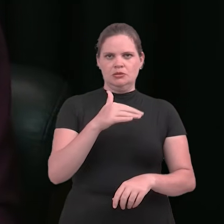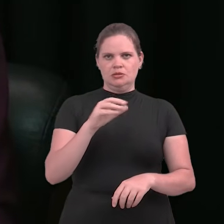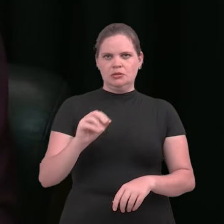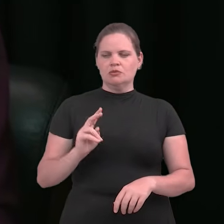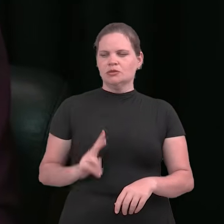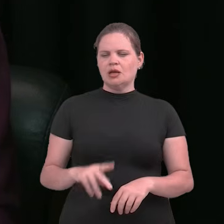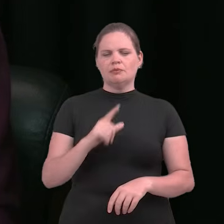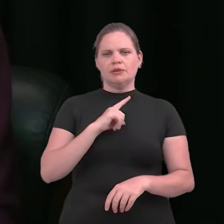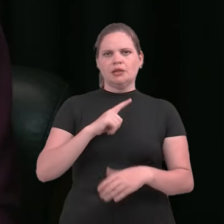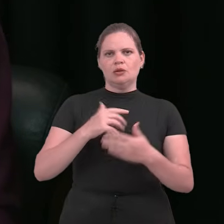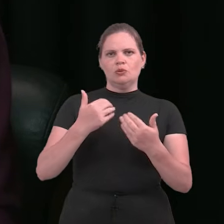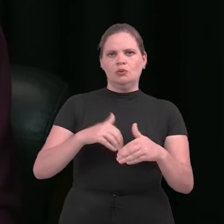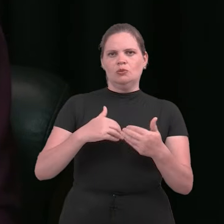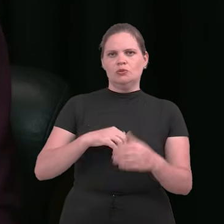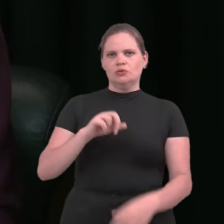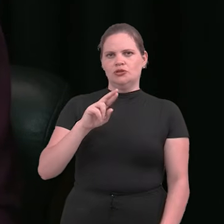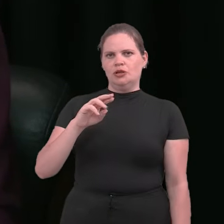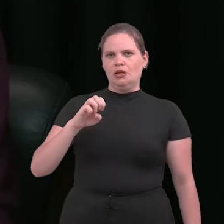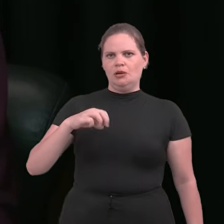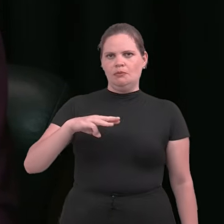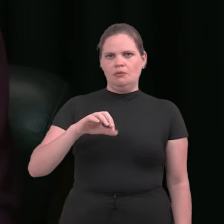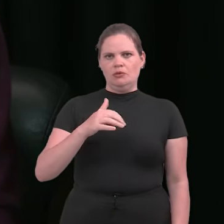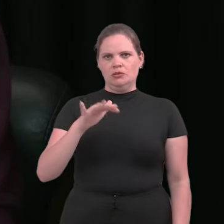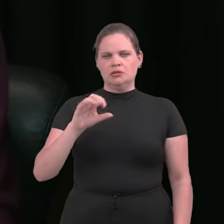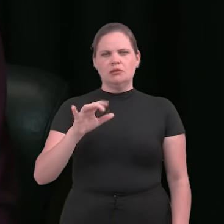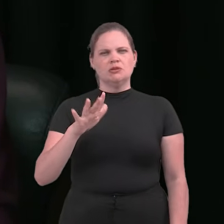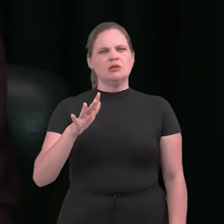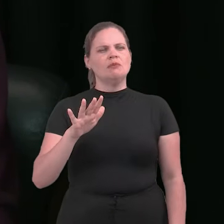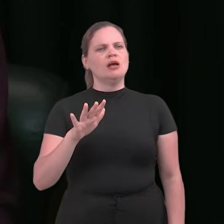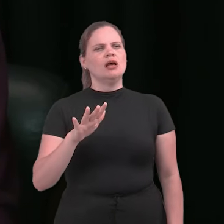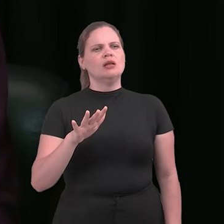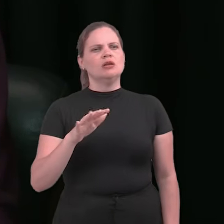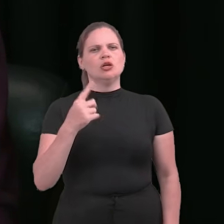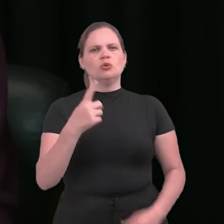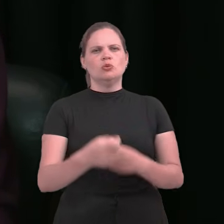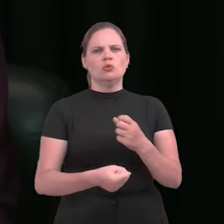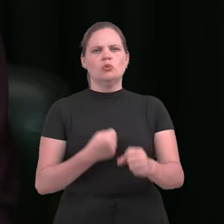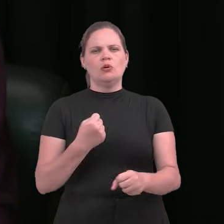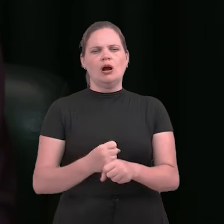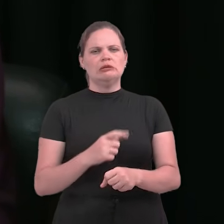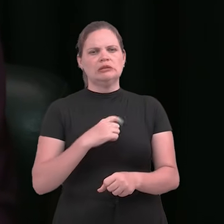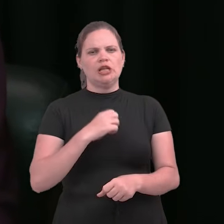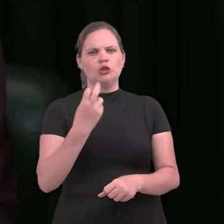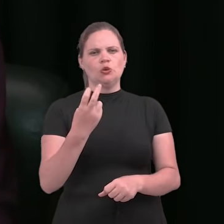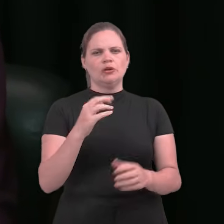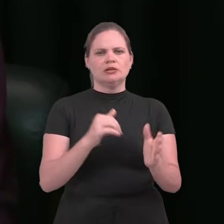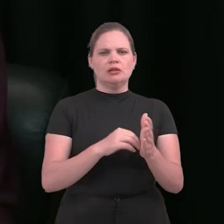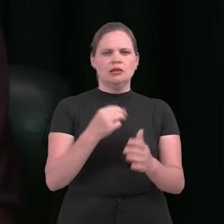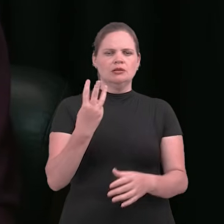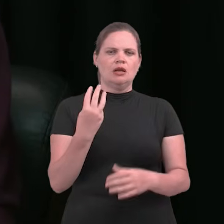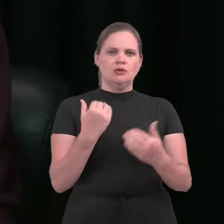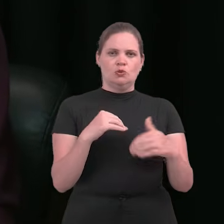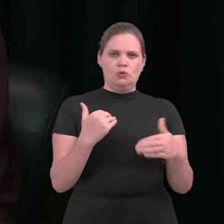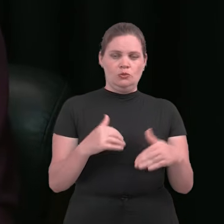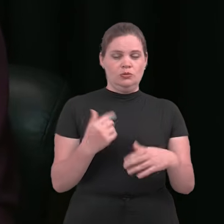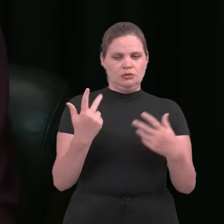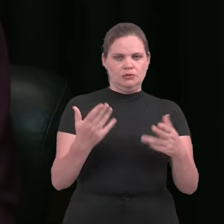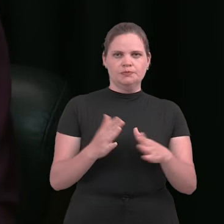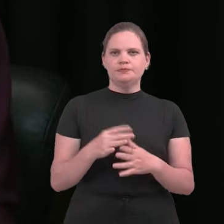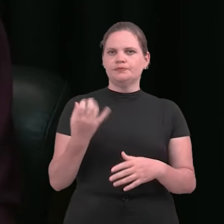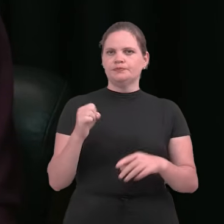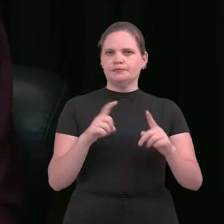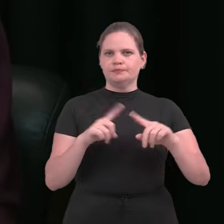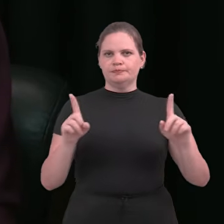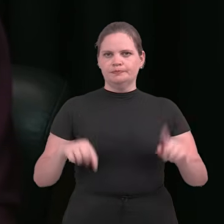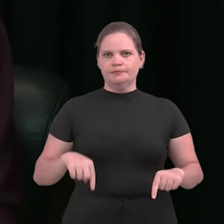tem concurso de remoção periódica. Por ano deve ter, assim, dependendo do ano, 2 ou 3 concursos de remoção. Então o servidor,